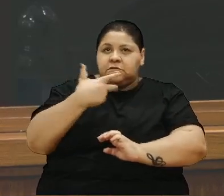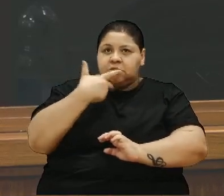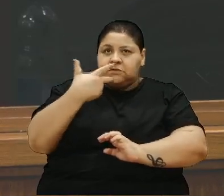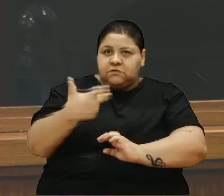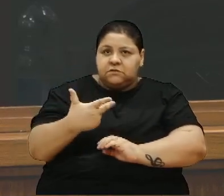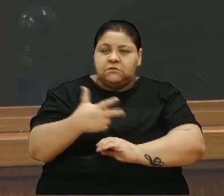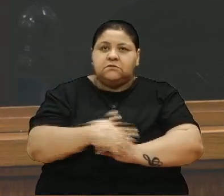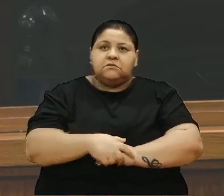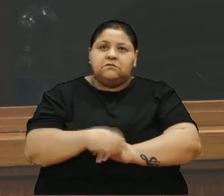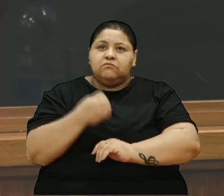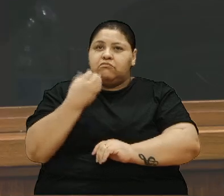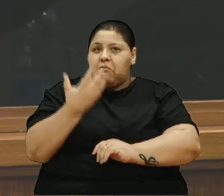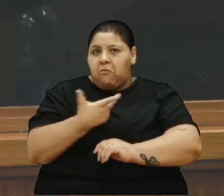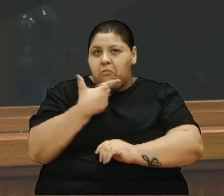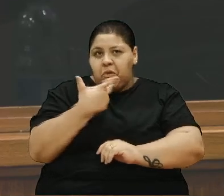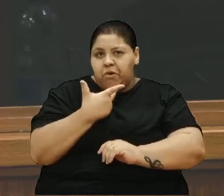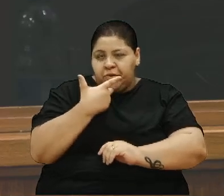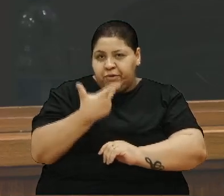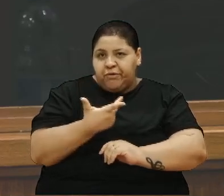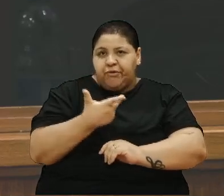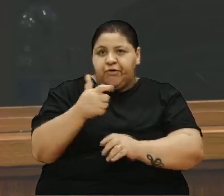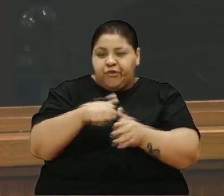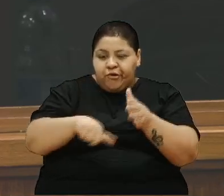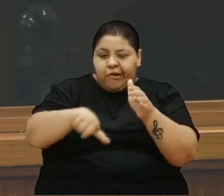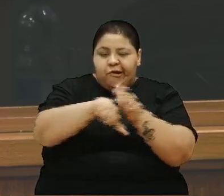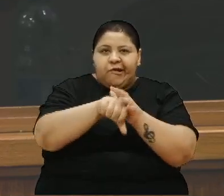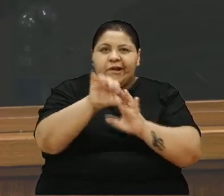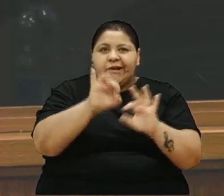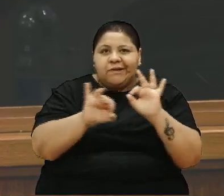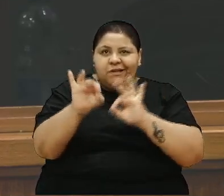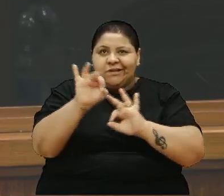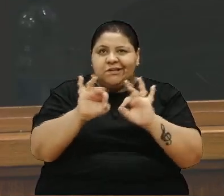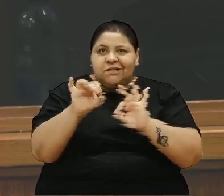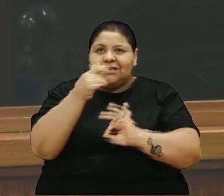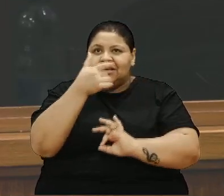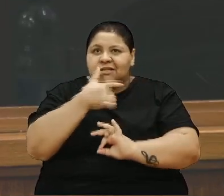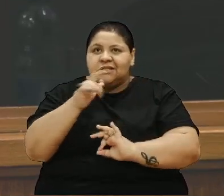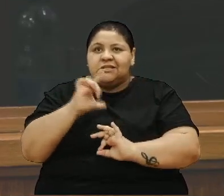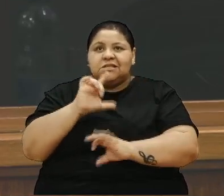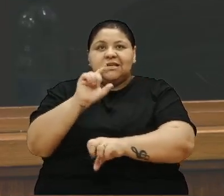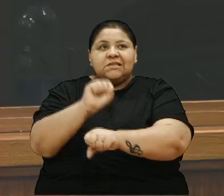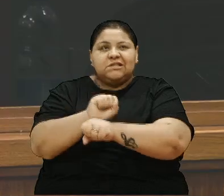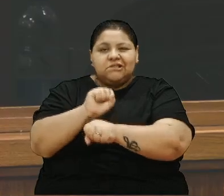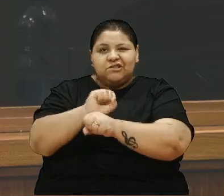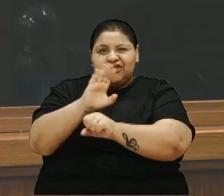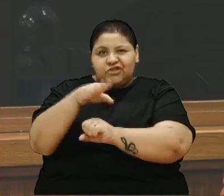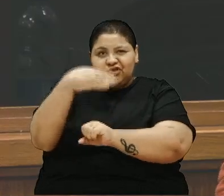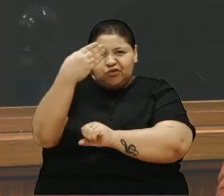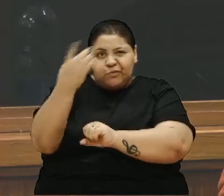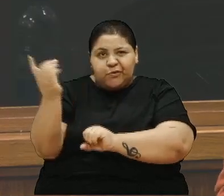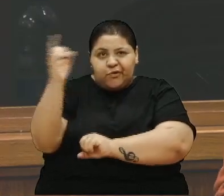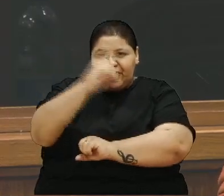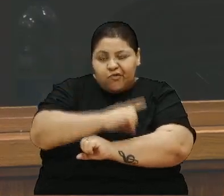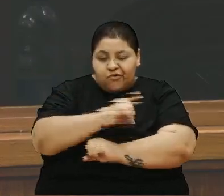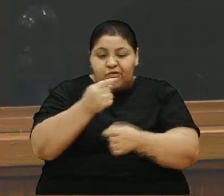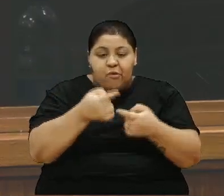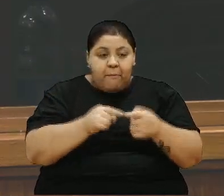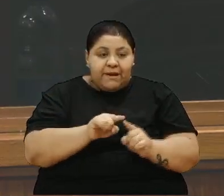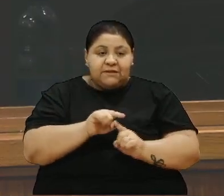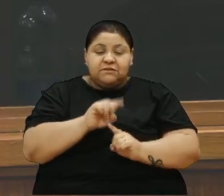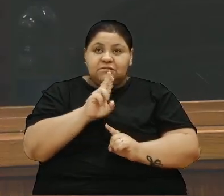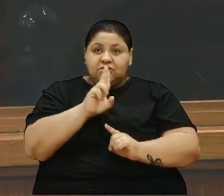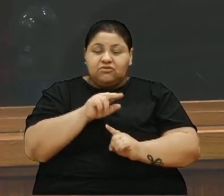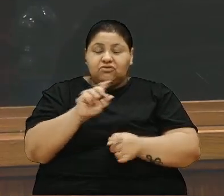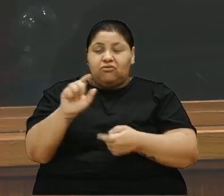assim, bom, falando em crime organizado, né, acho que a gente tem que aguardar aí os próximos passos, mas nunca